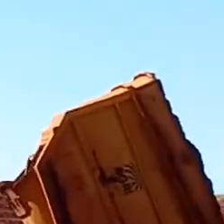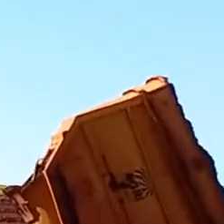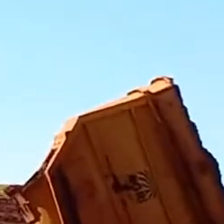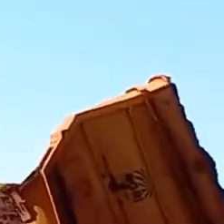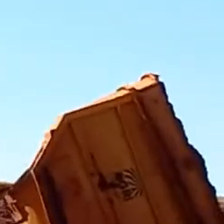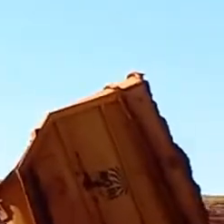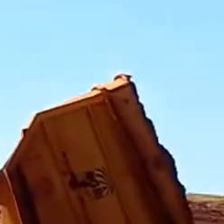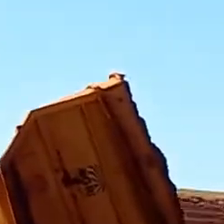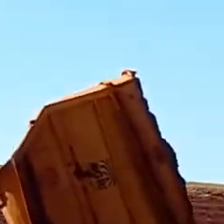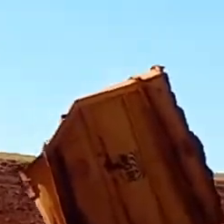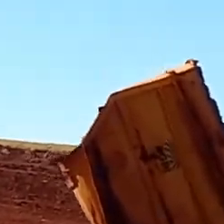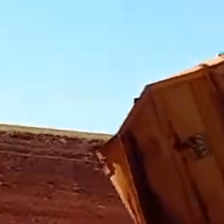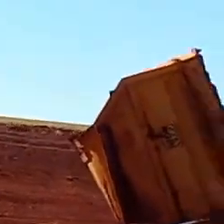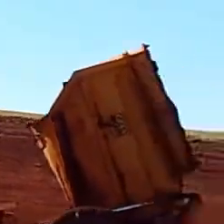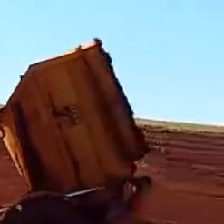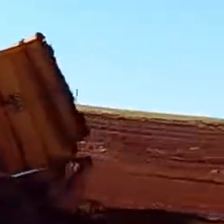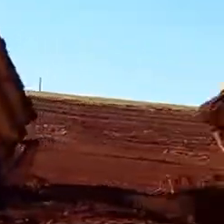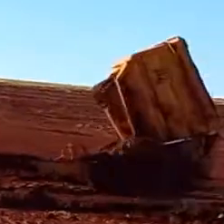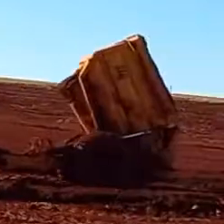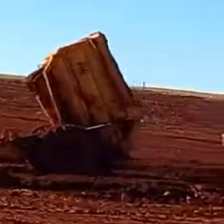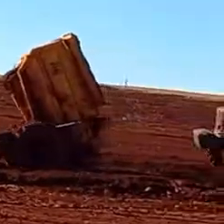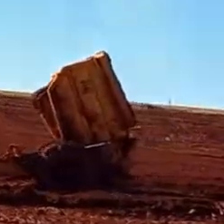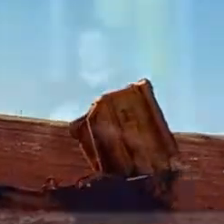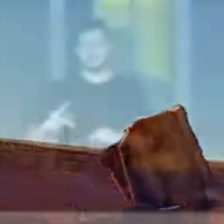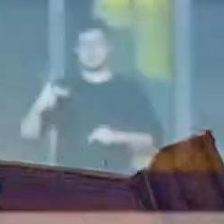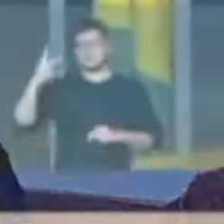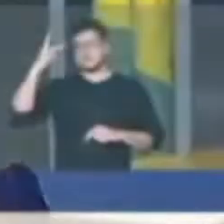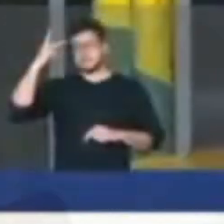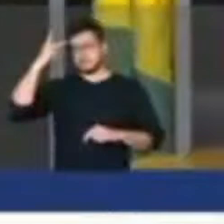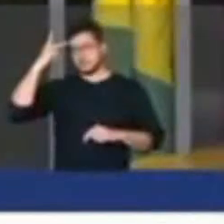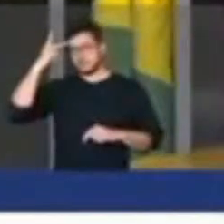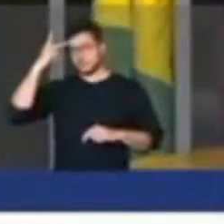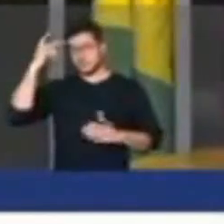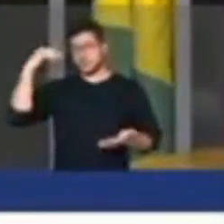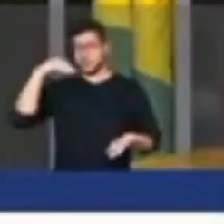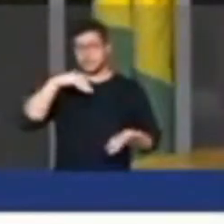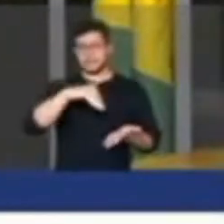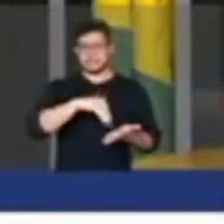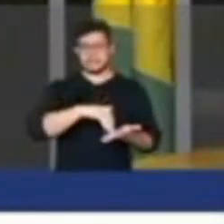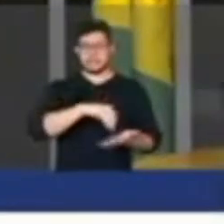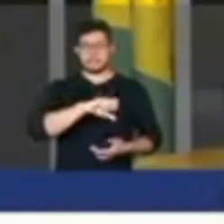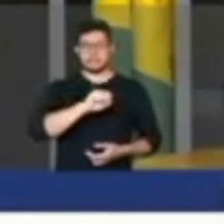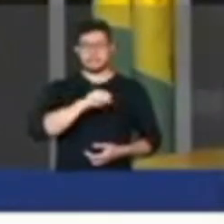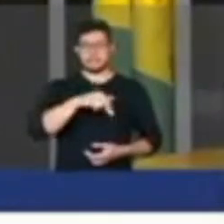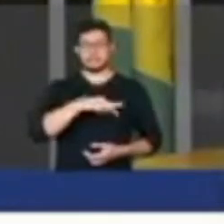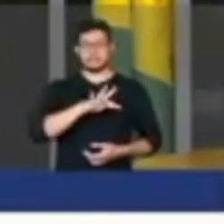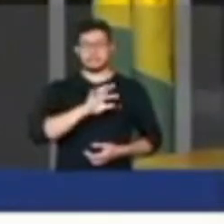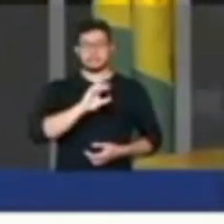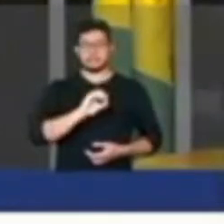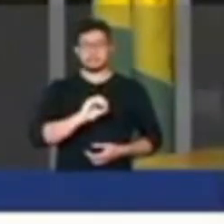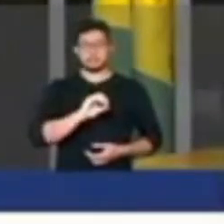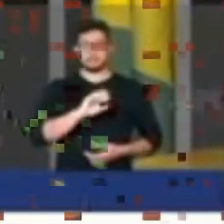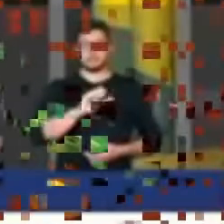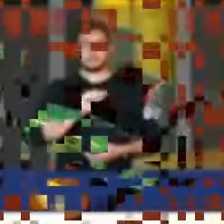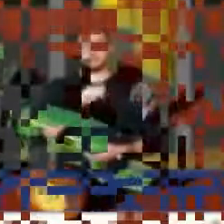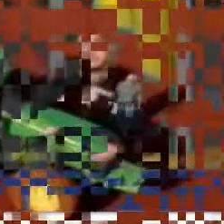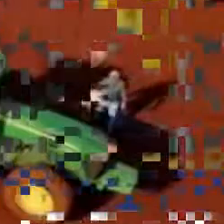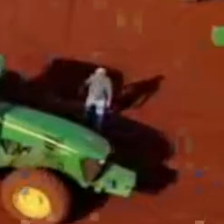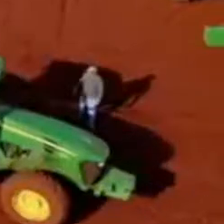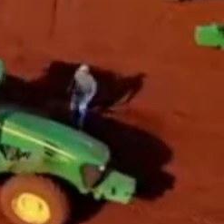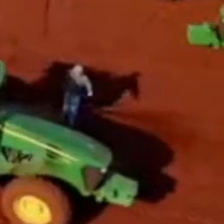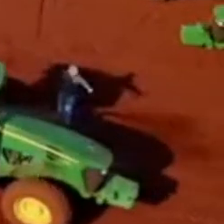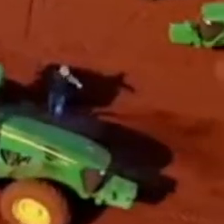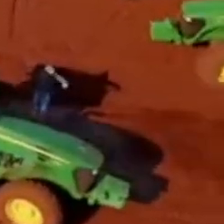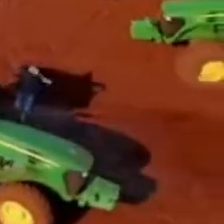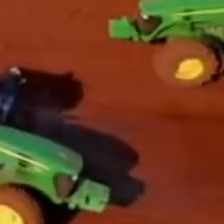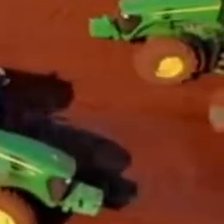e anunciado, um voo São Paulo-Santo Ângelo, direto Guarulhos-Santo Ângelo, colocando a região noroeste e norte